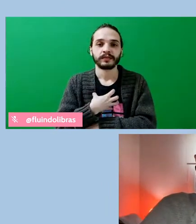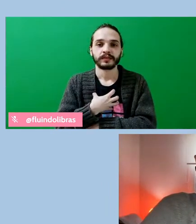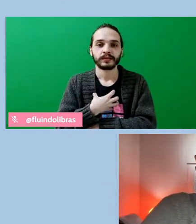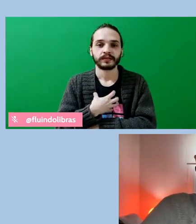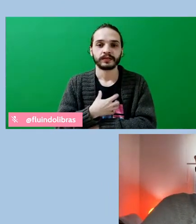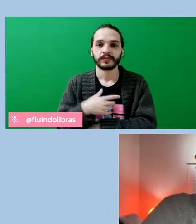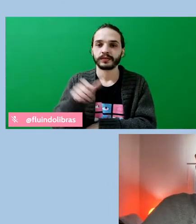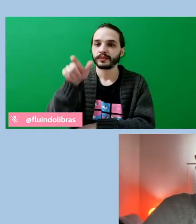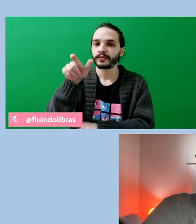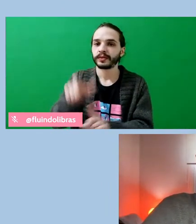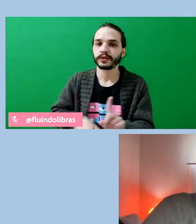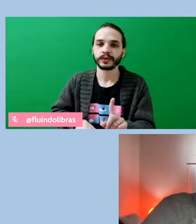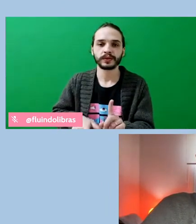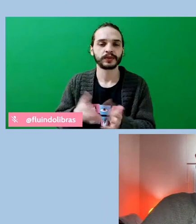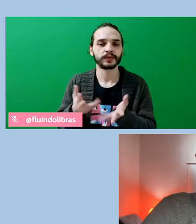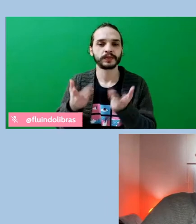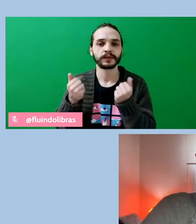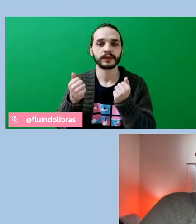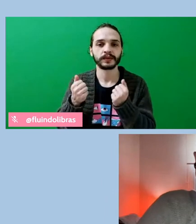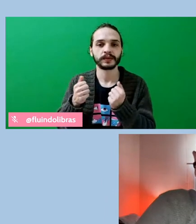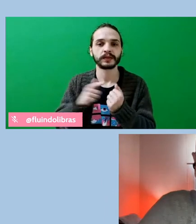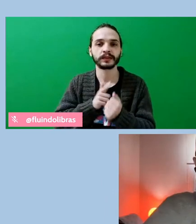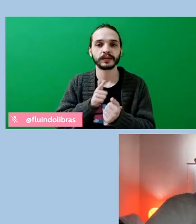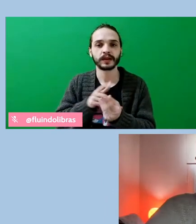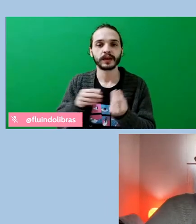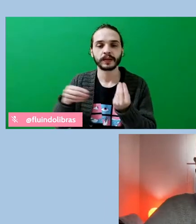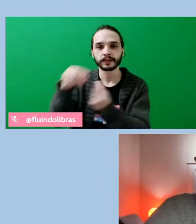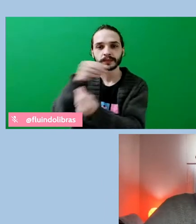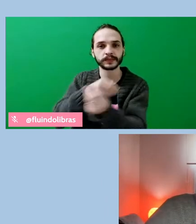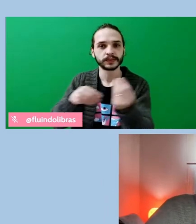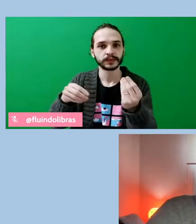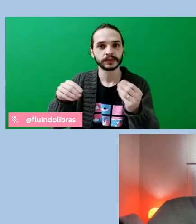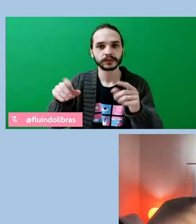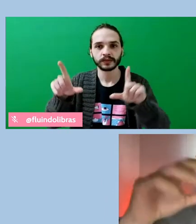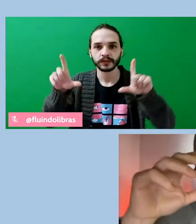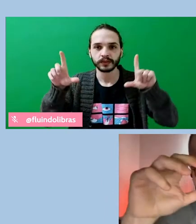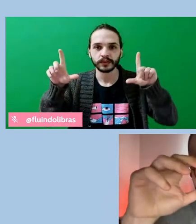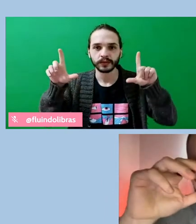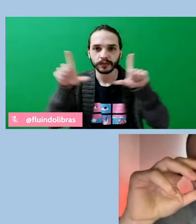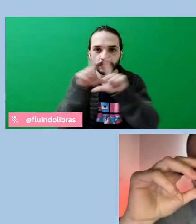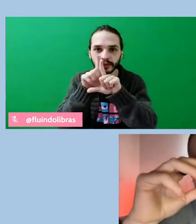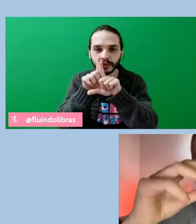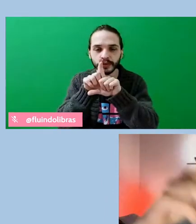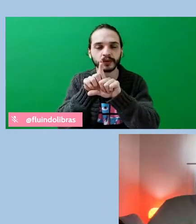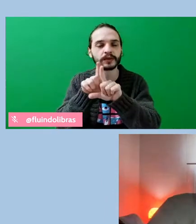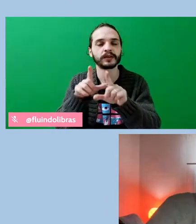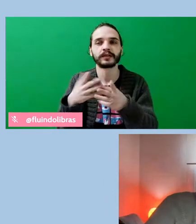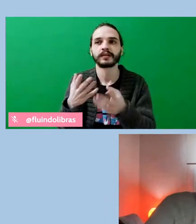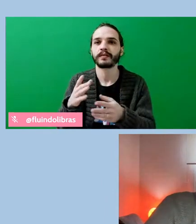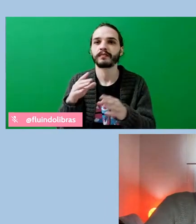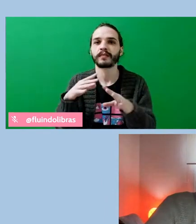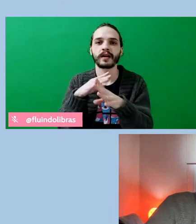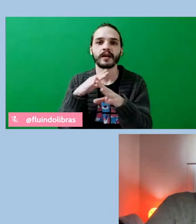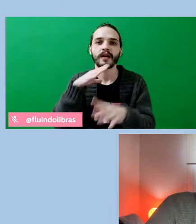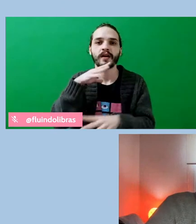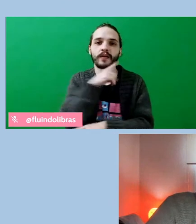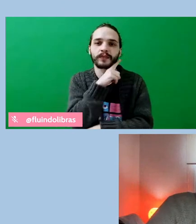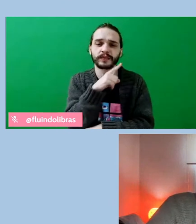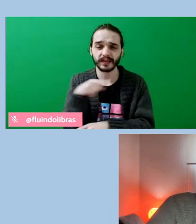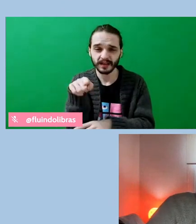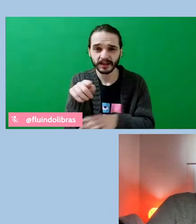imediatamente. E aí, quando a gente tem a fusão, né, das faces, né, estava explícito. Isso estava no texto, foi você, Murilo, o